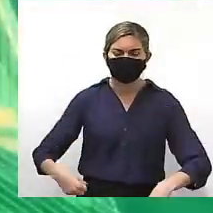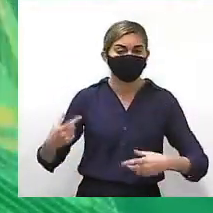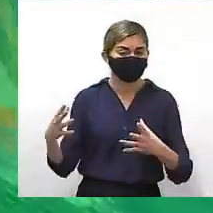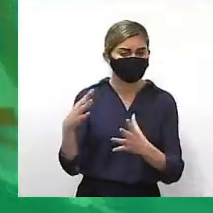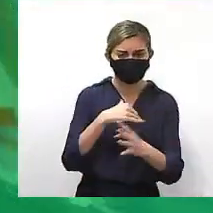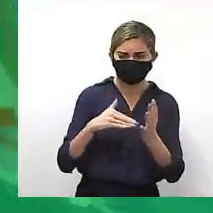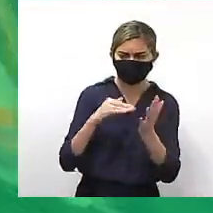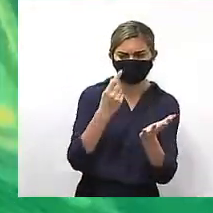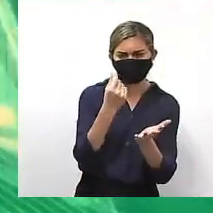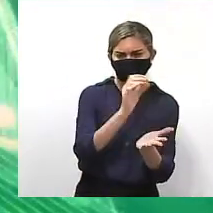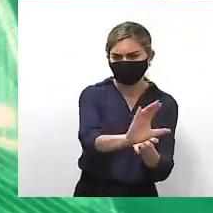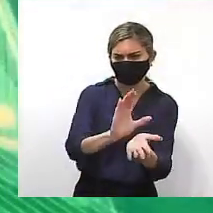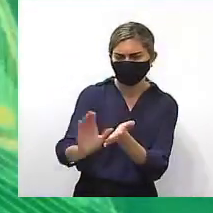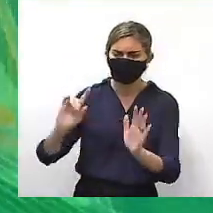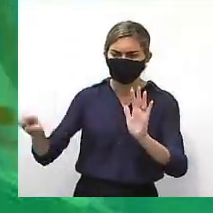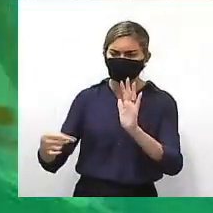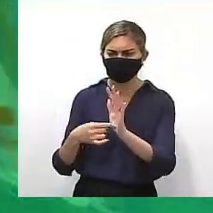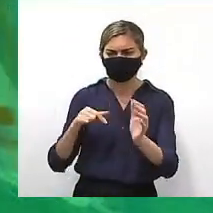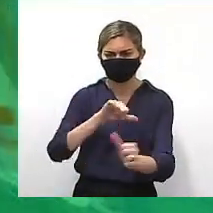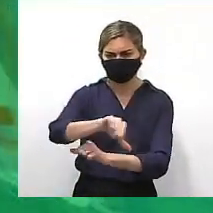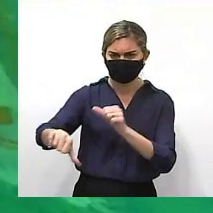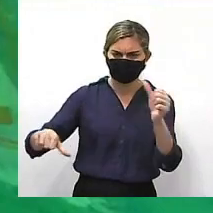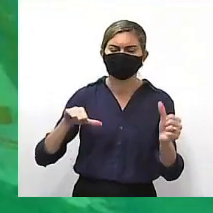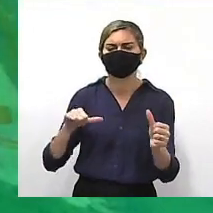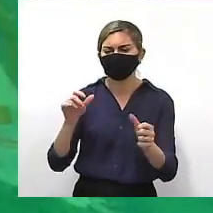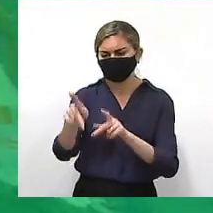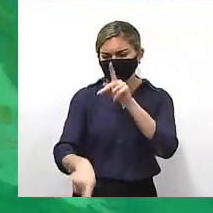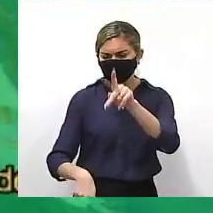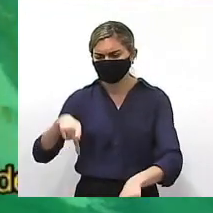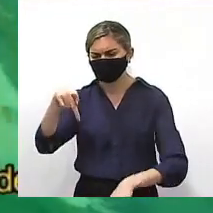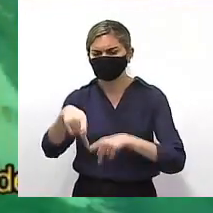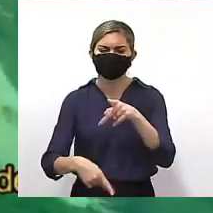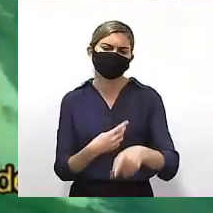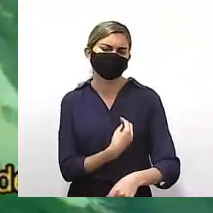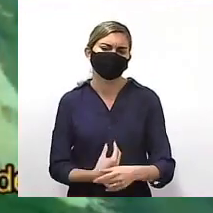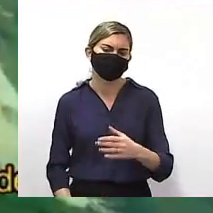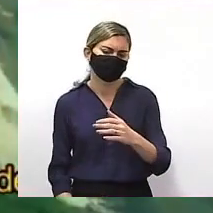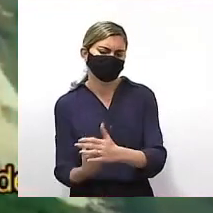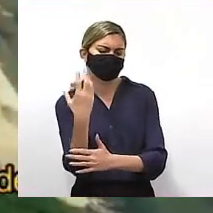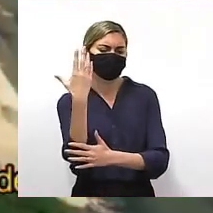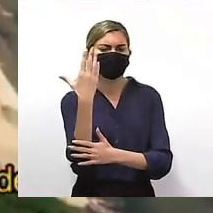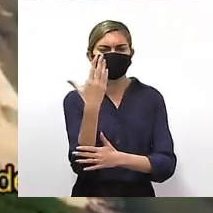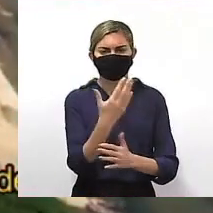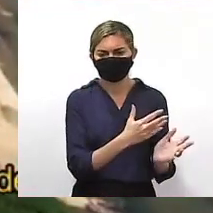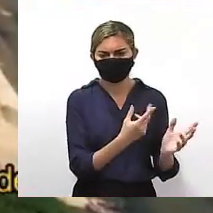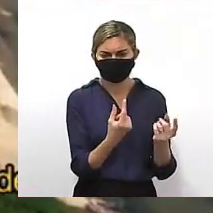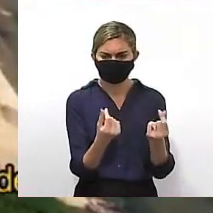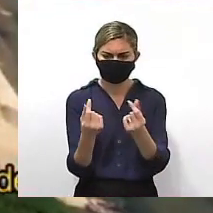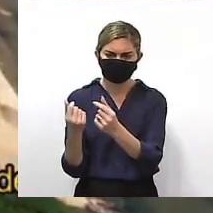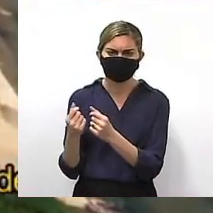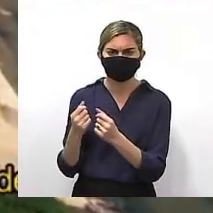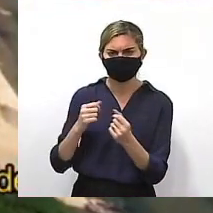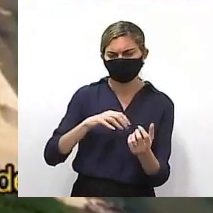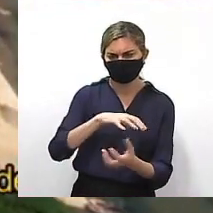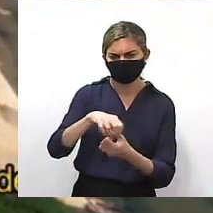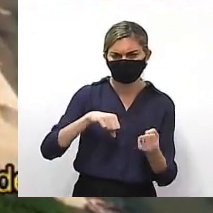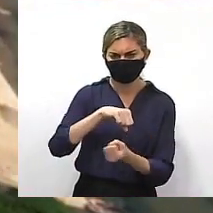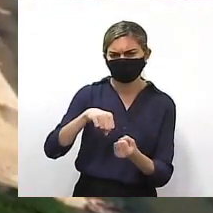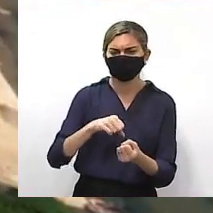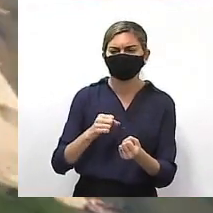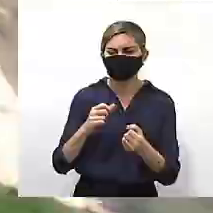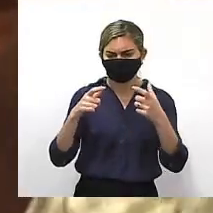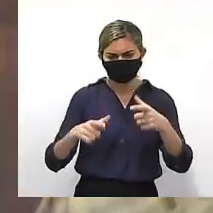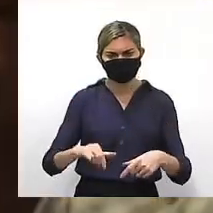têm o objetivo de transformar a realidade da população, criando uma cadeia economicamente sustentável na Ilha de